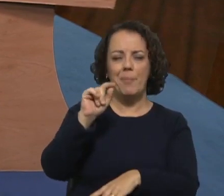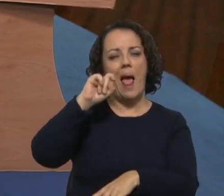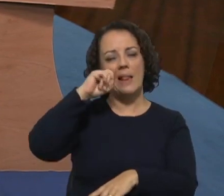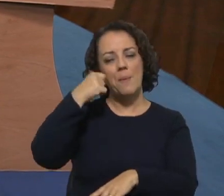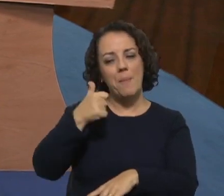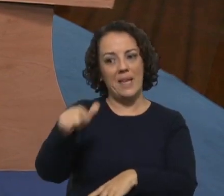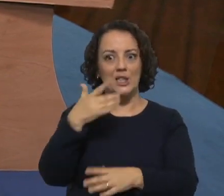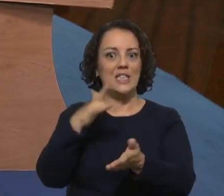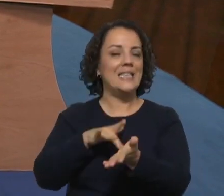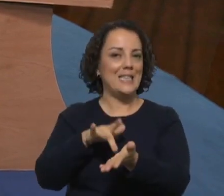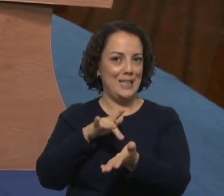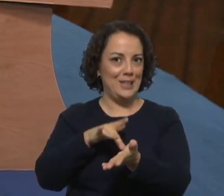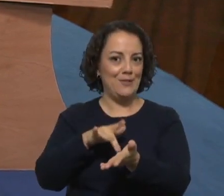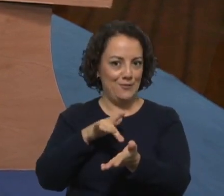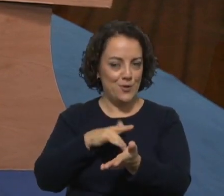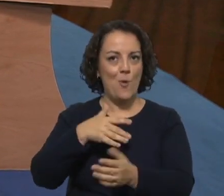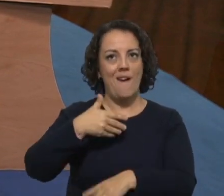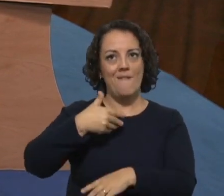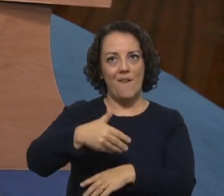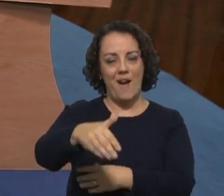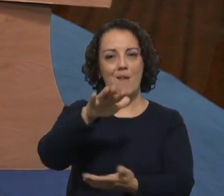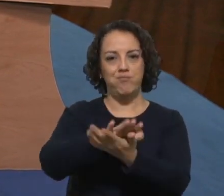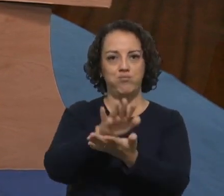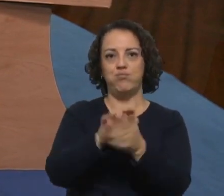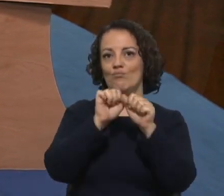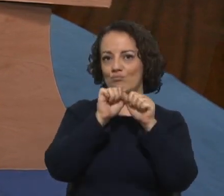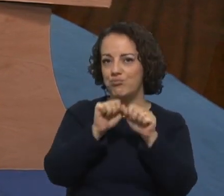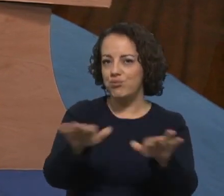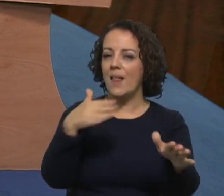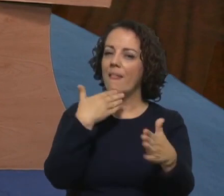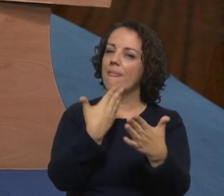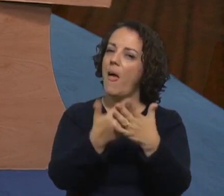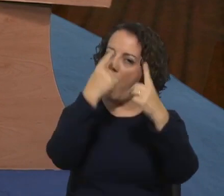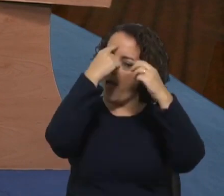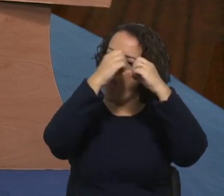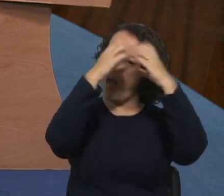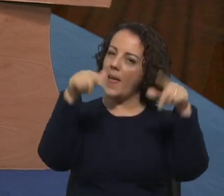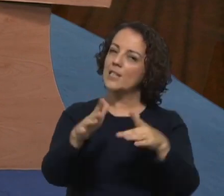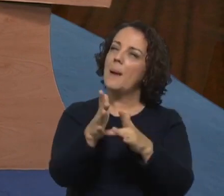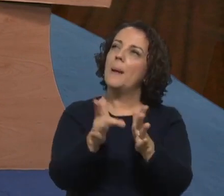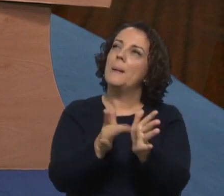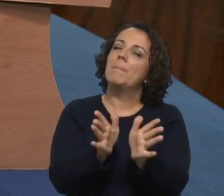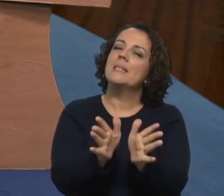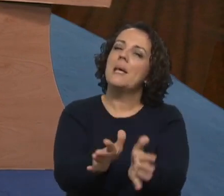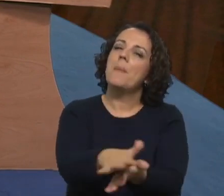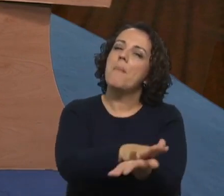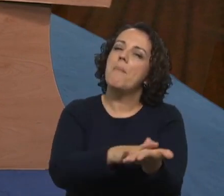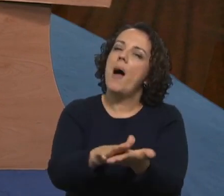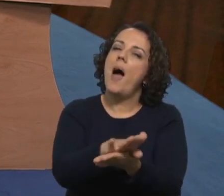livro que será lançado e que nos remete a este presépio essencial, o essencial do